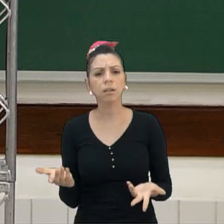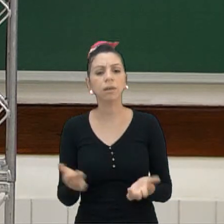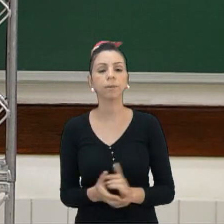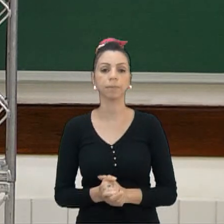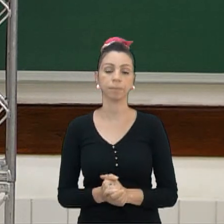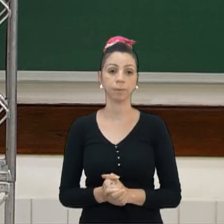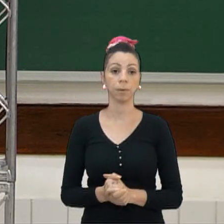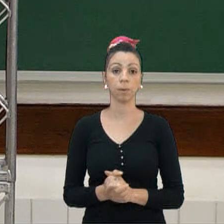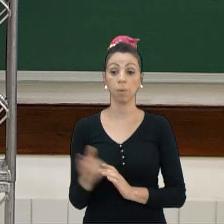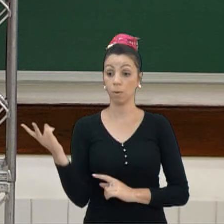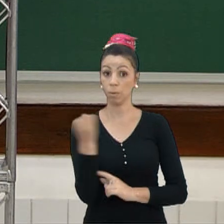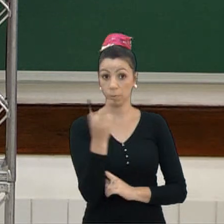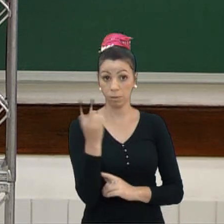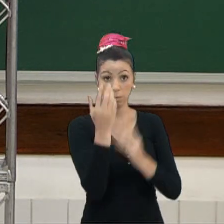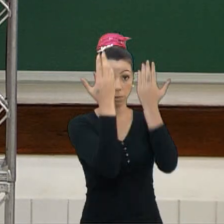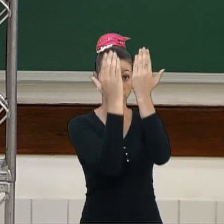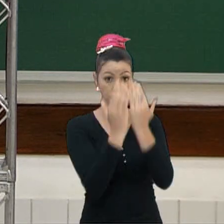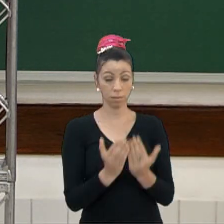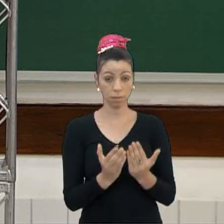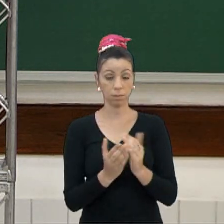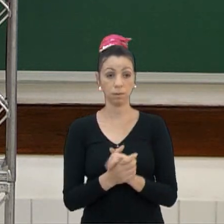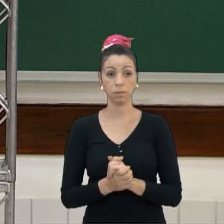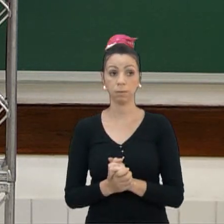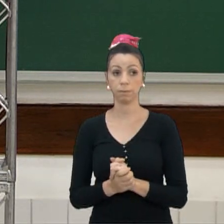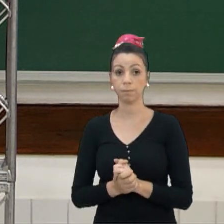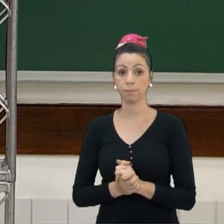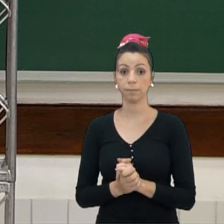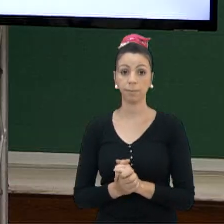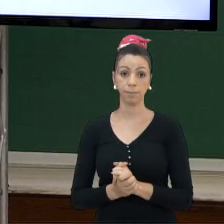vamos analisar esses modos e esses